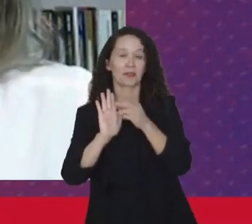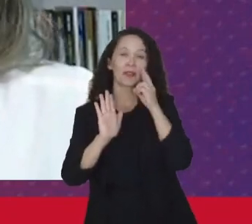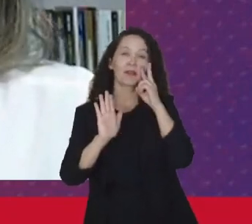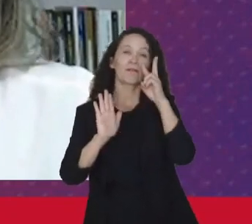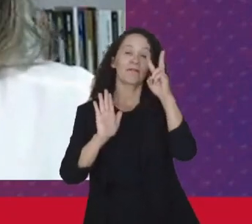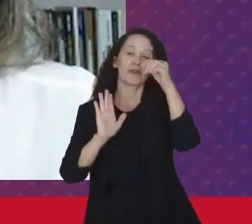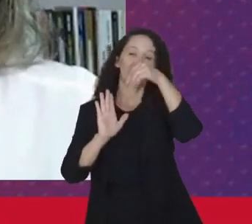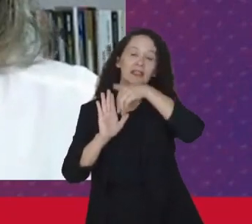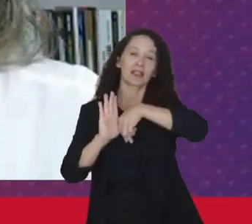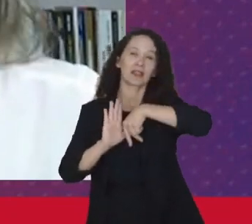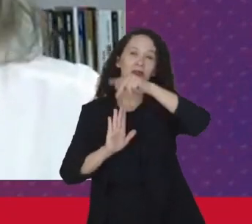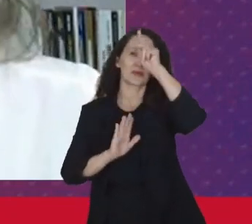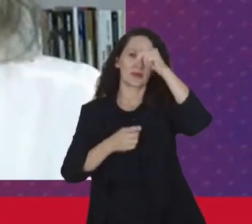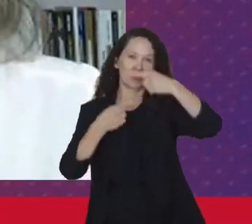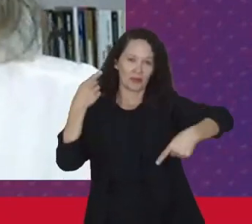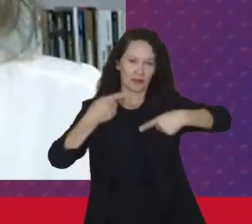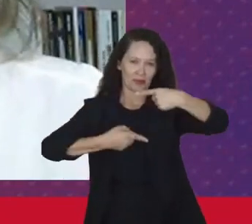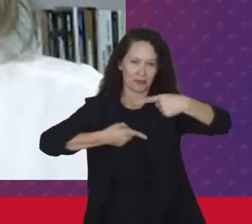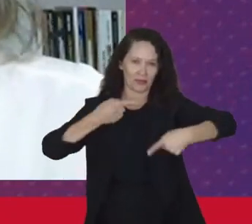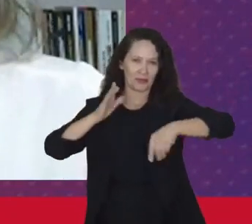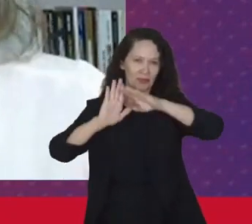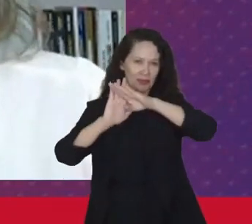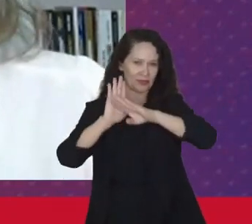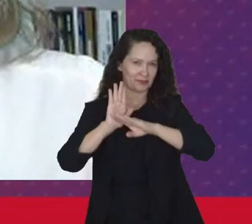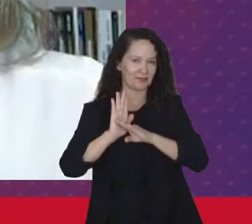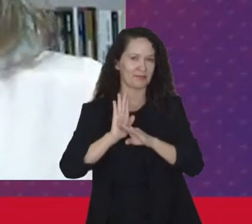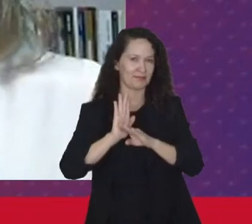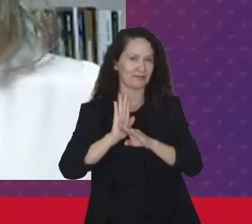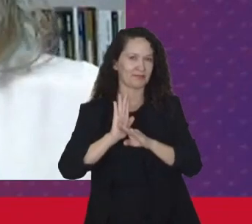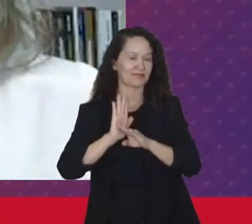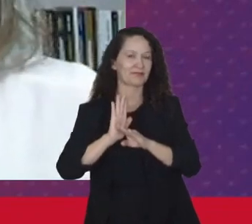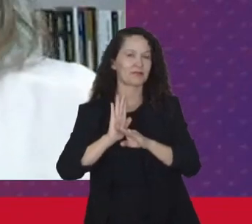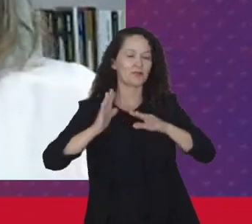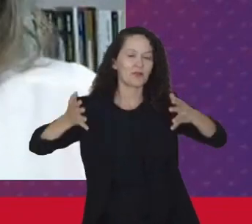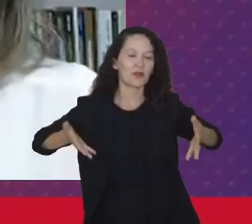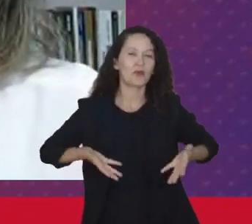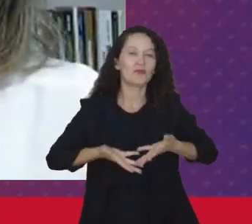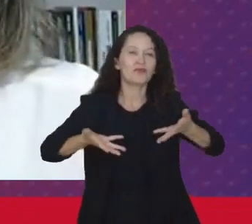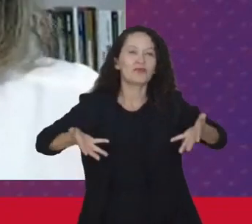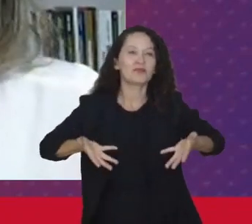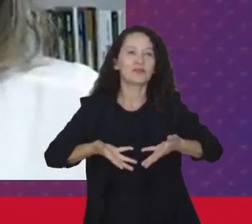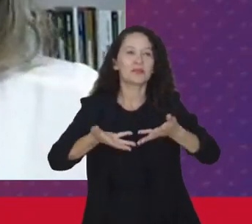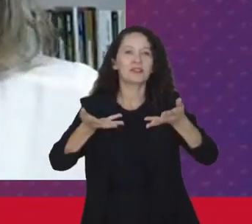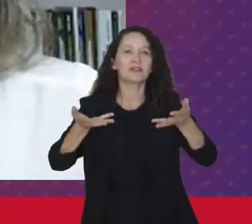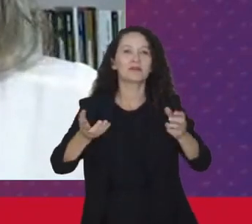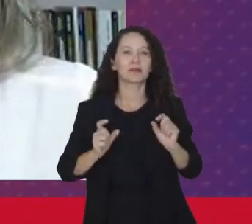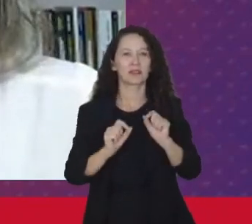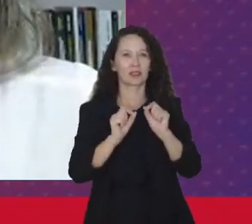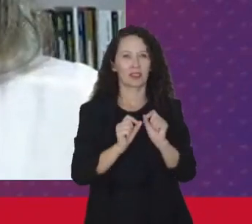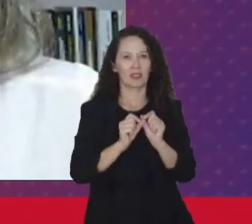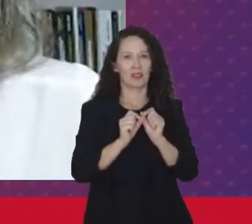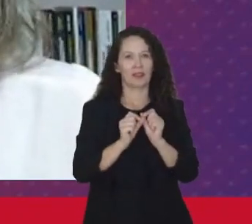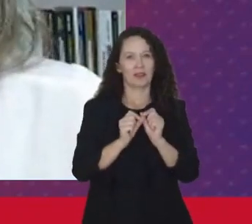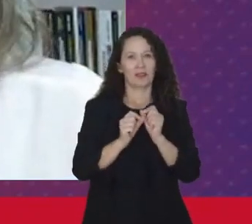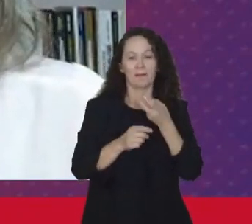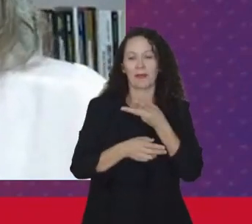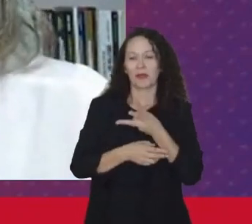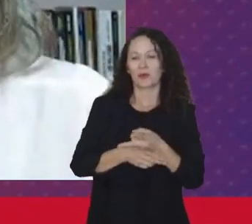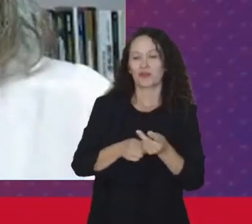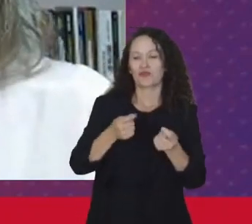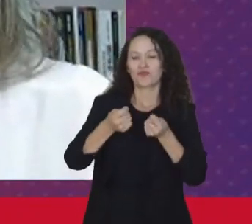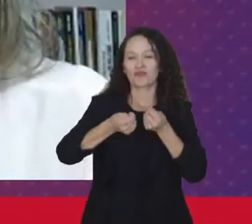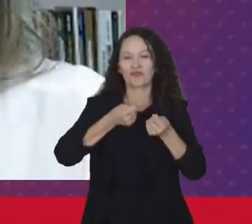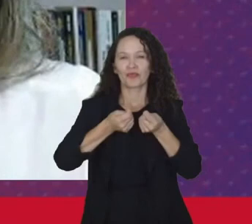Prevê nessa política o fomento para manutenção